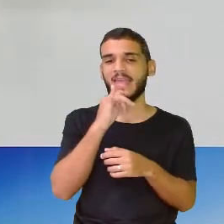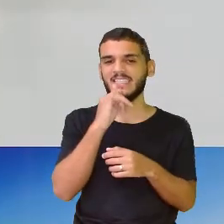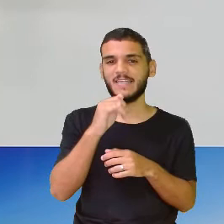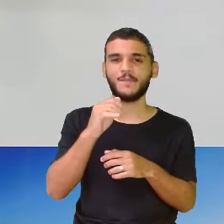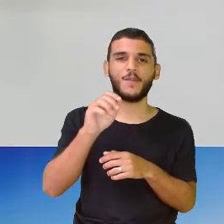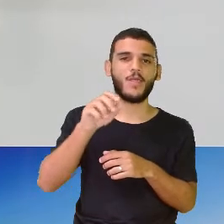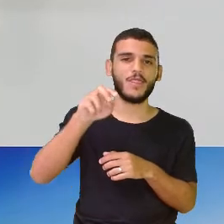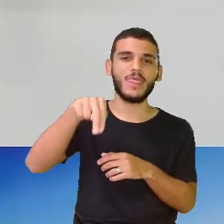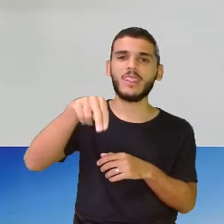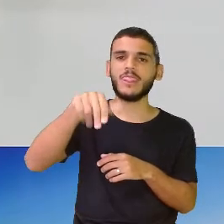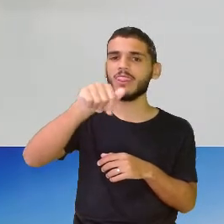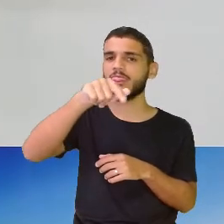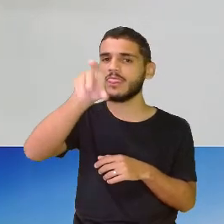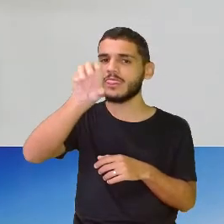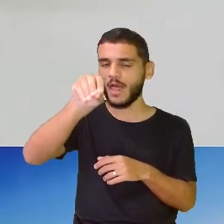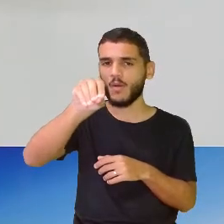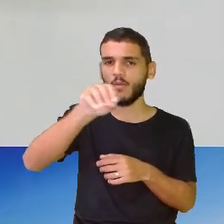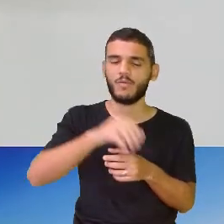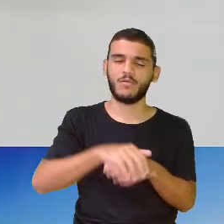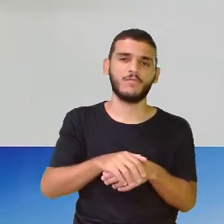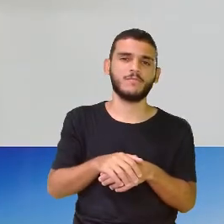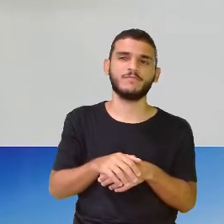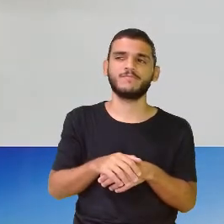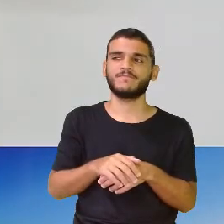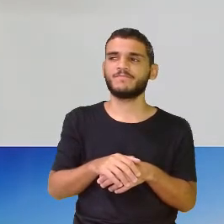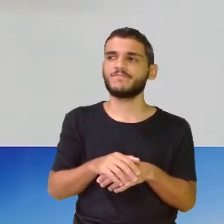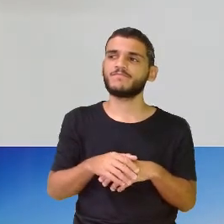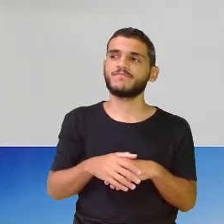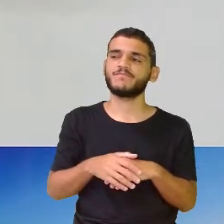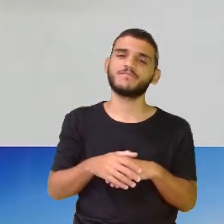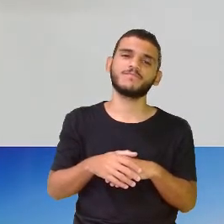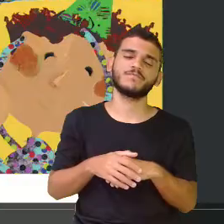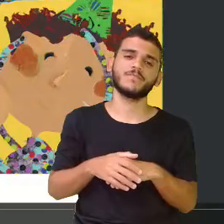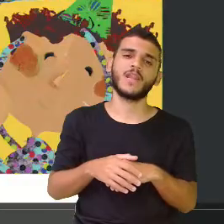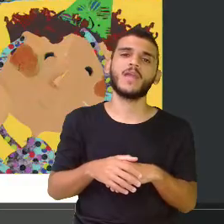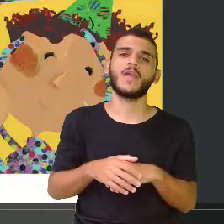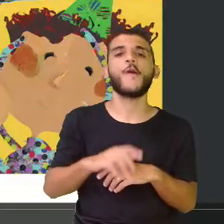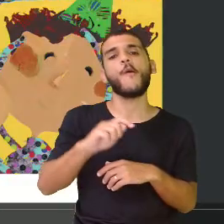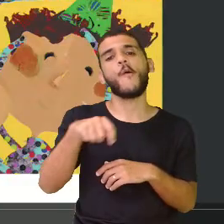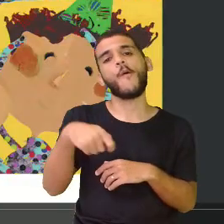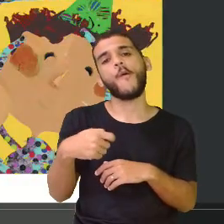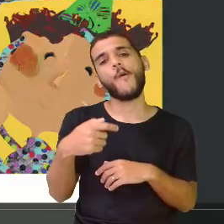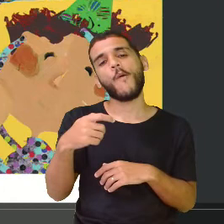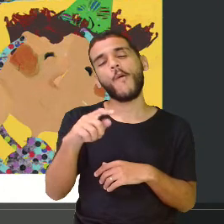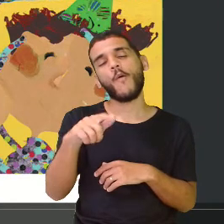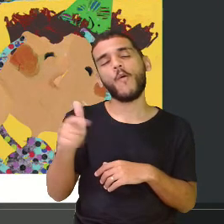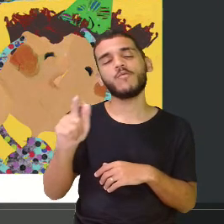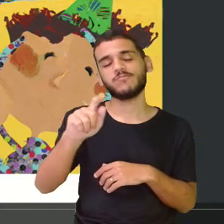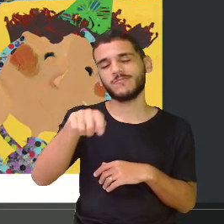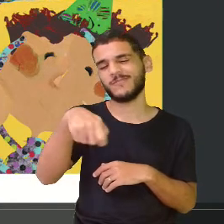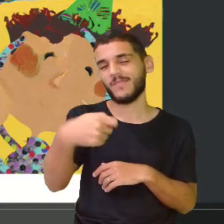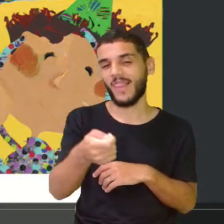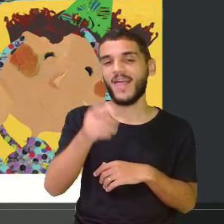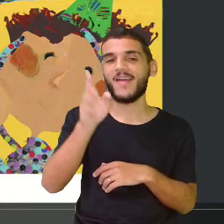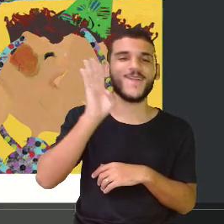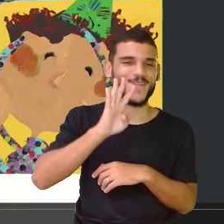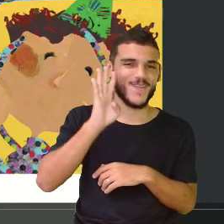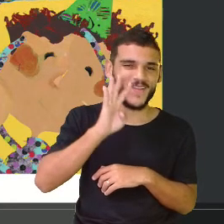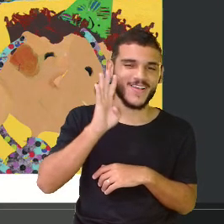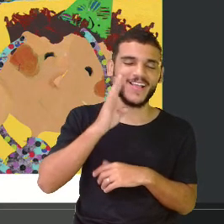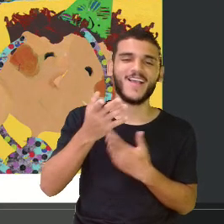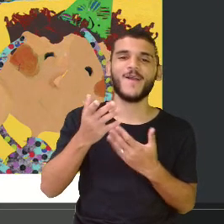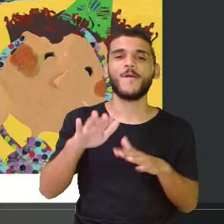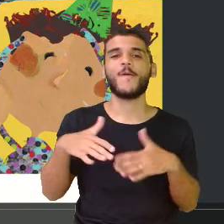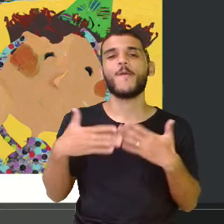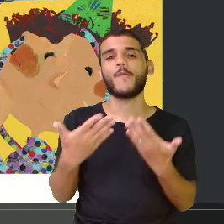ó, não afasta as pessoas. E aí, tem palavras que são bem legais, porque